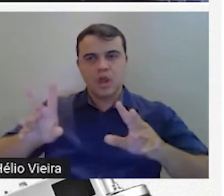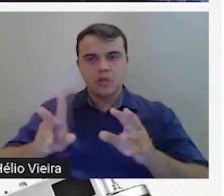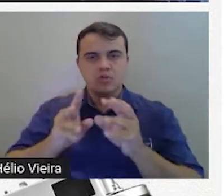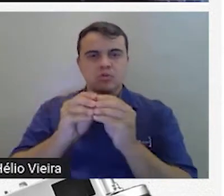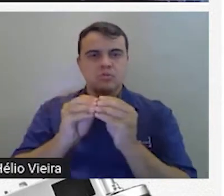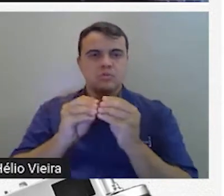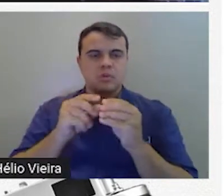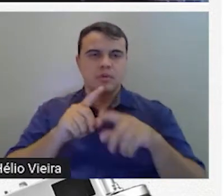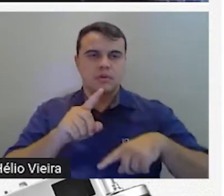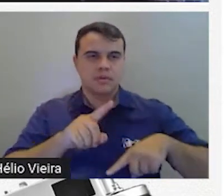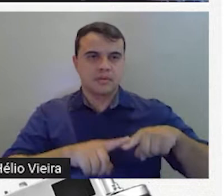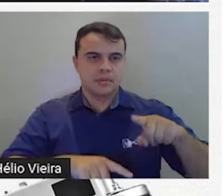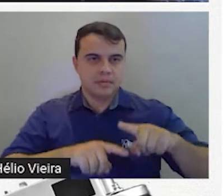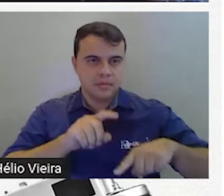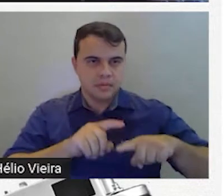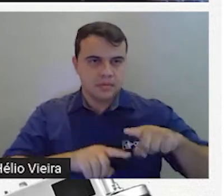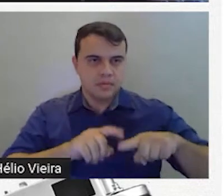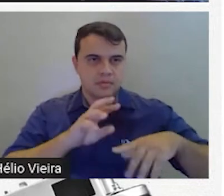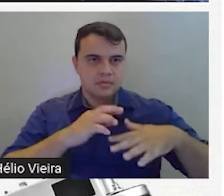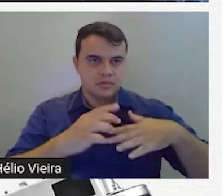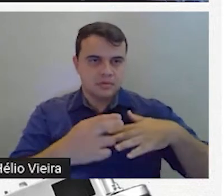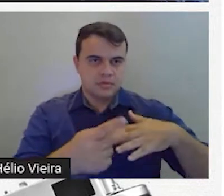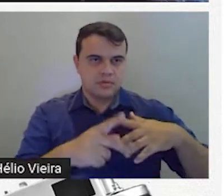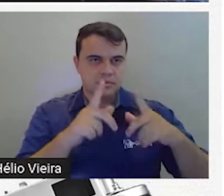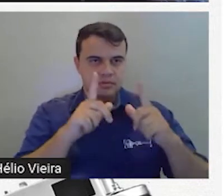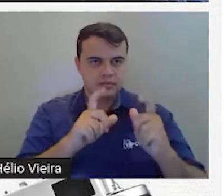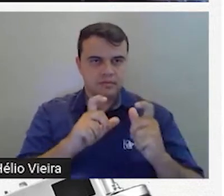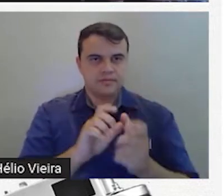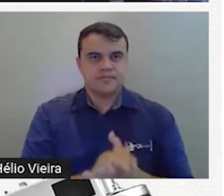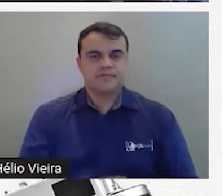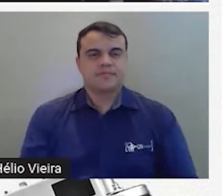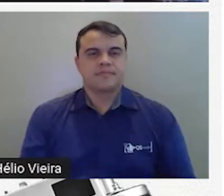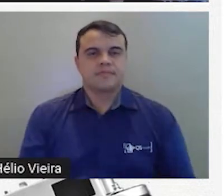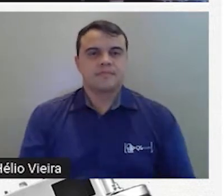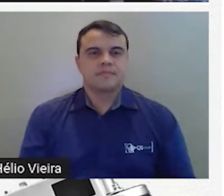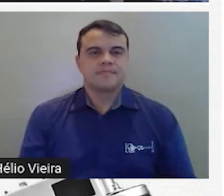sobre os elementos da fotografia.